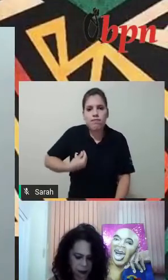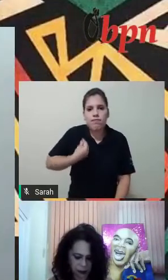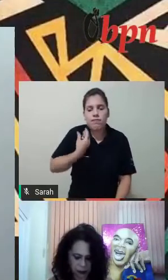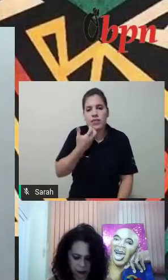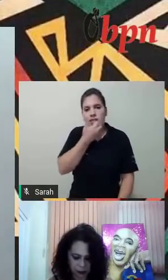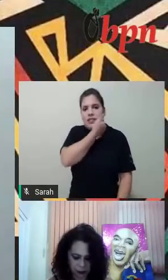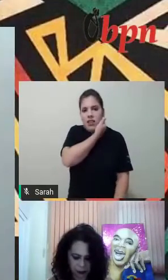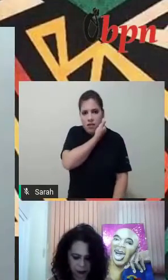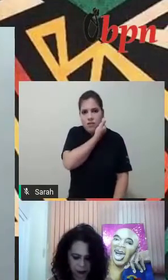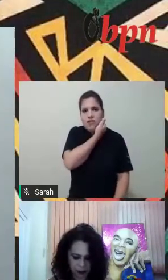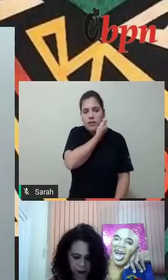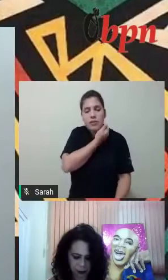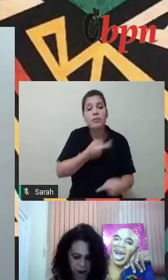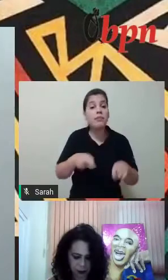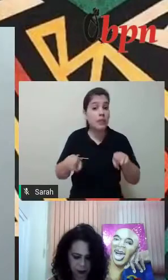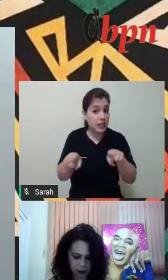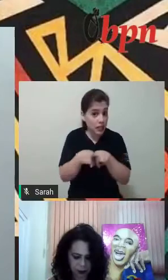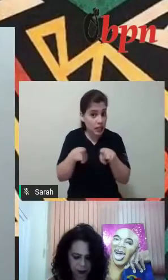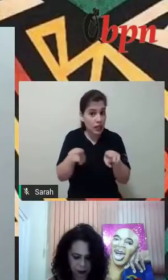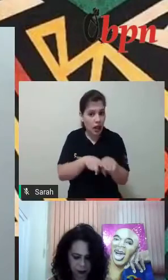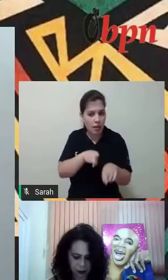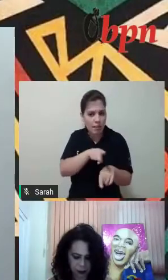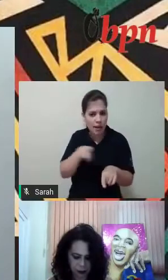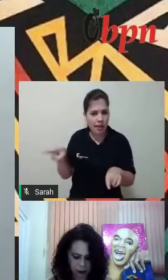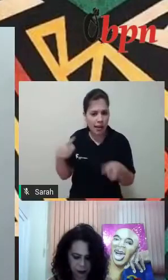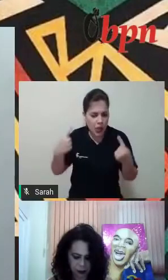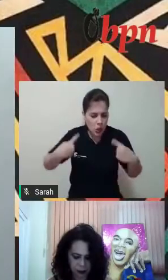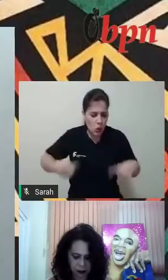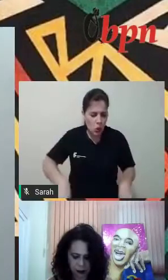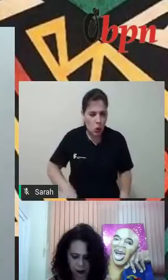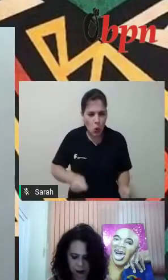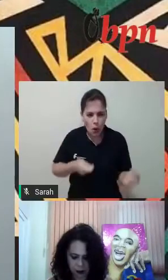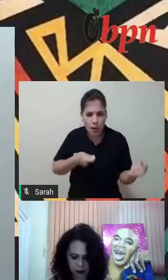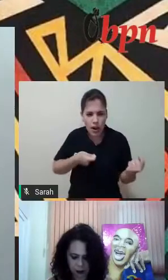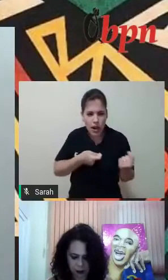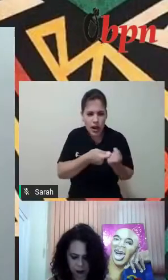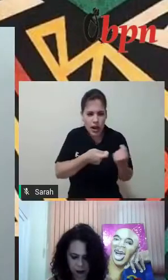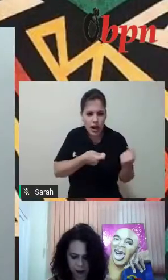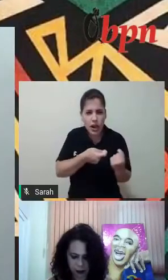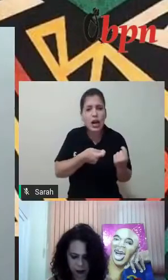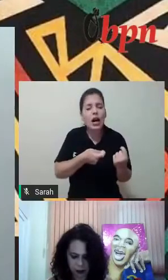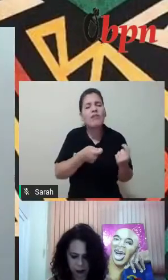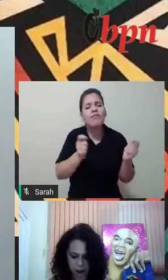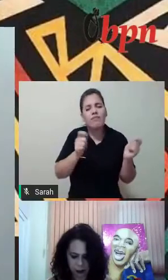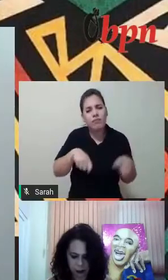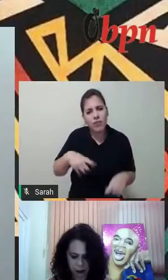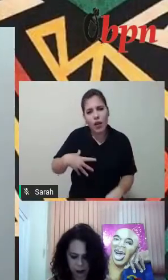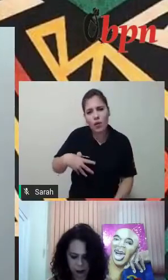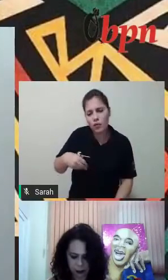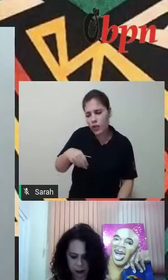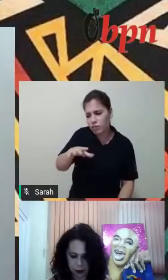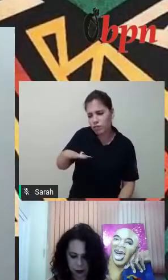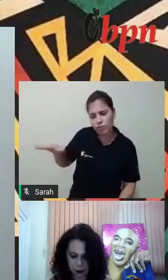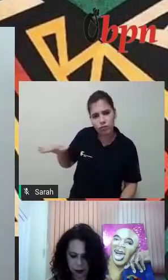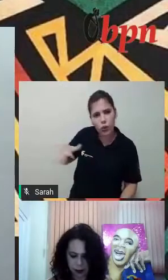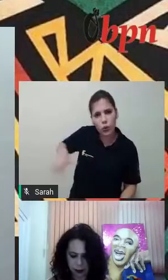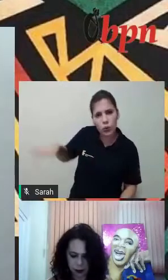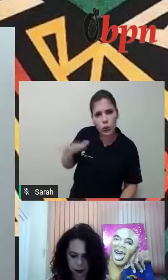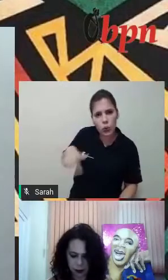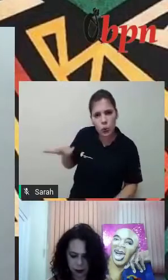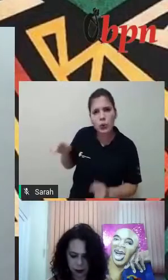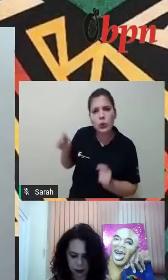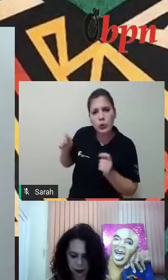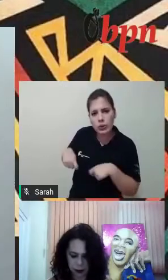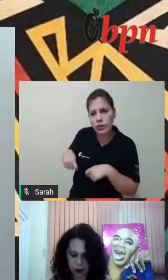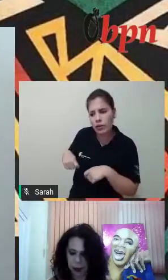como também conseguiam a sobrevivência de seus filhos, porque alguns filhos da Casa